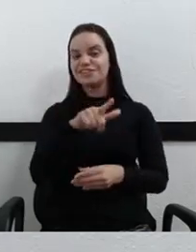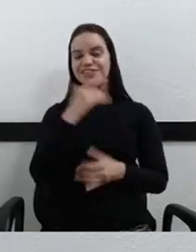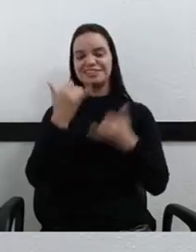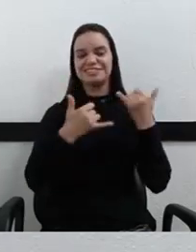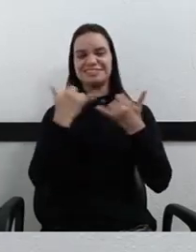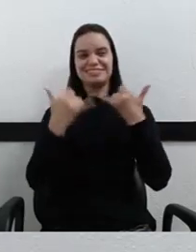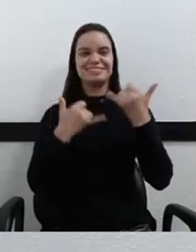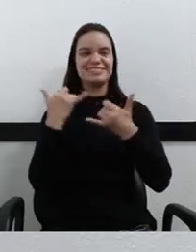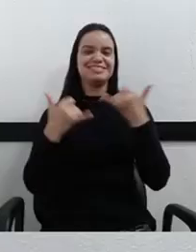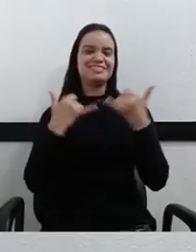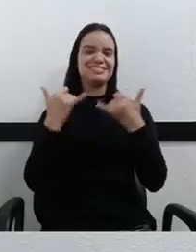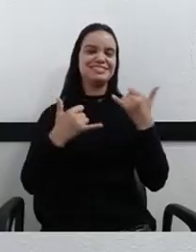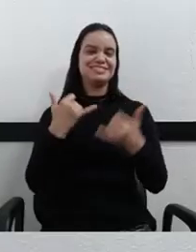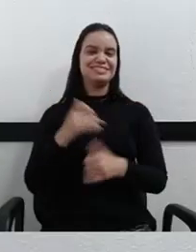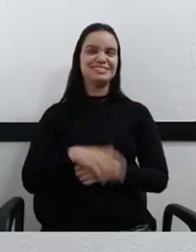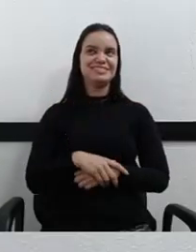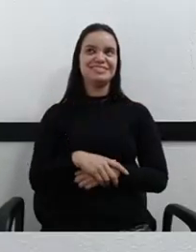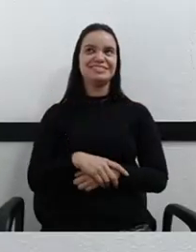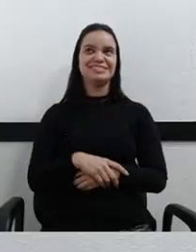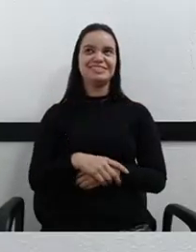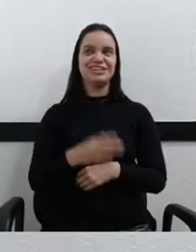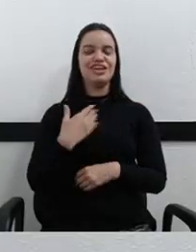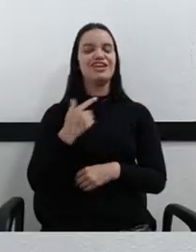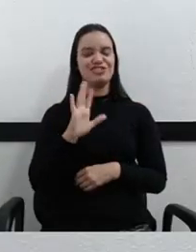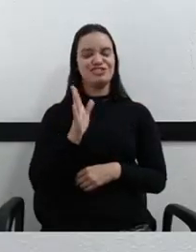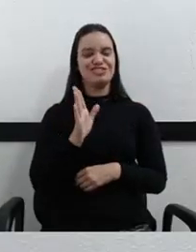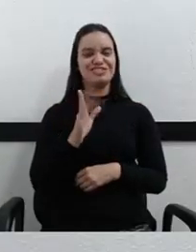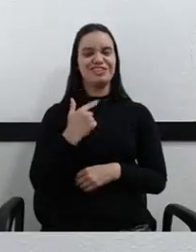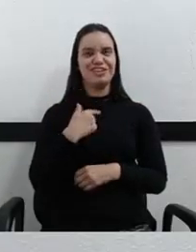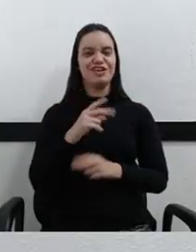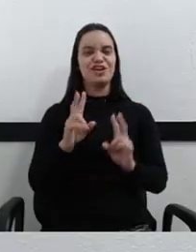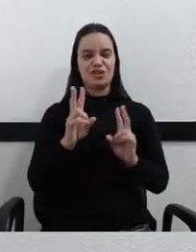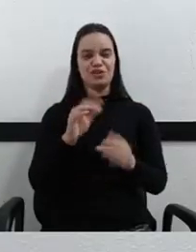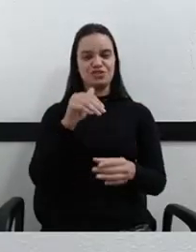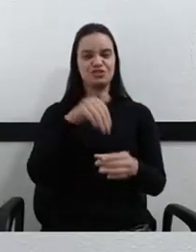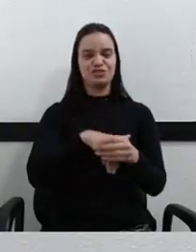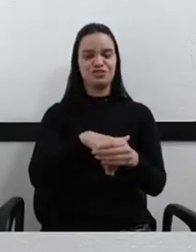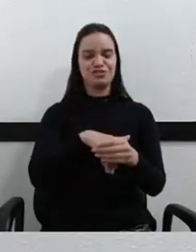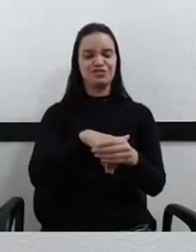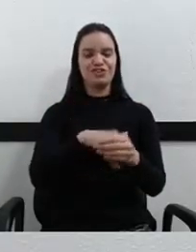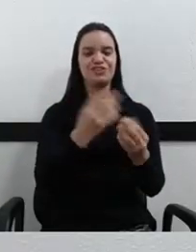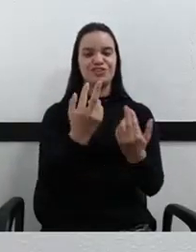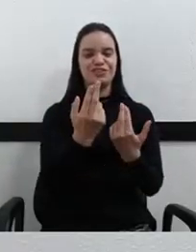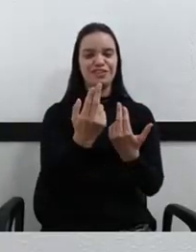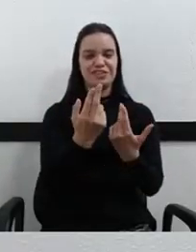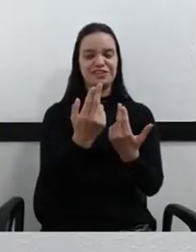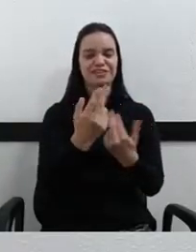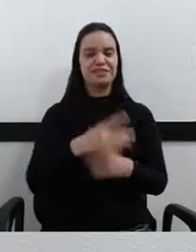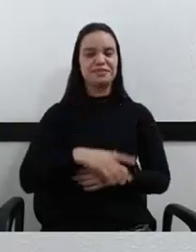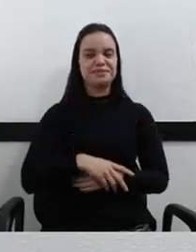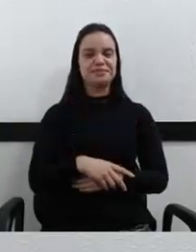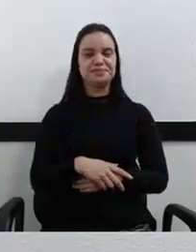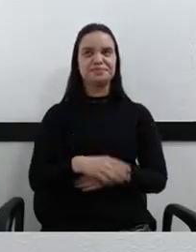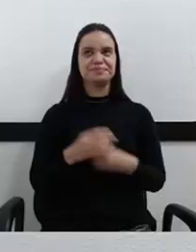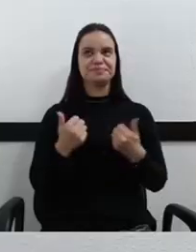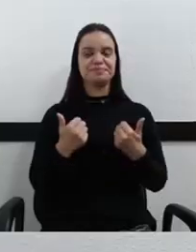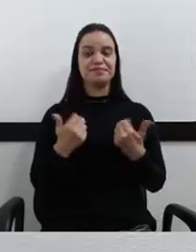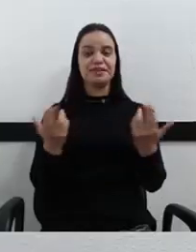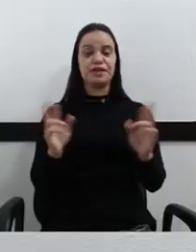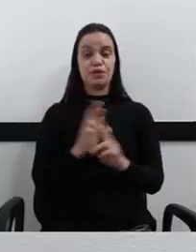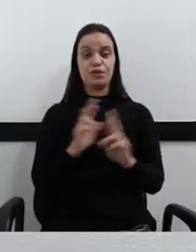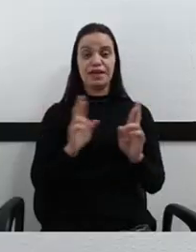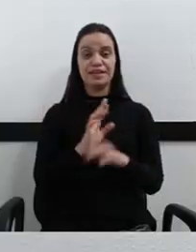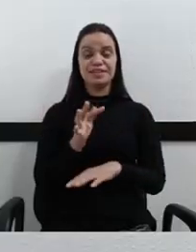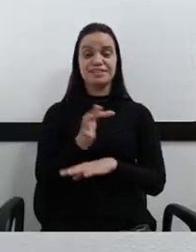novo? Não, presidente, eu também mantenho o voto. Bem. Tá bom. Com relação